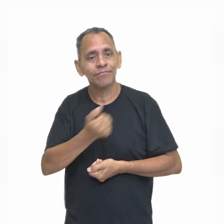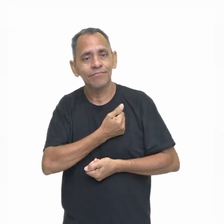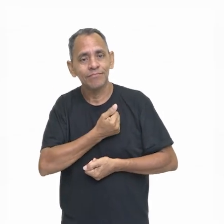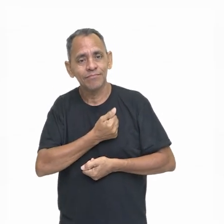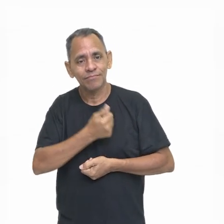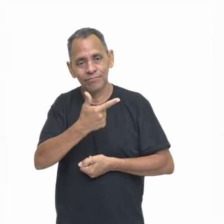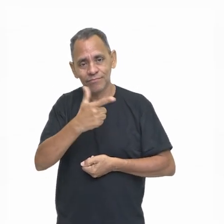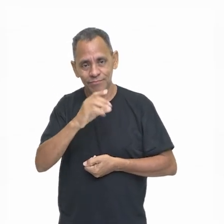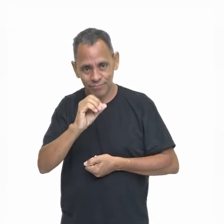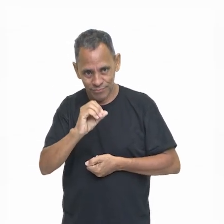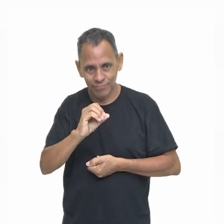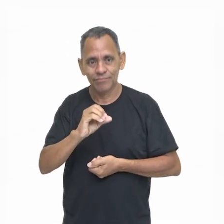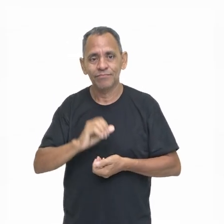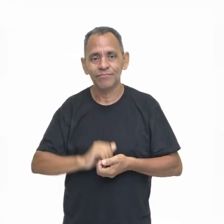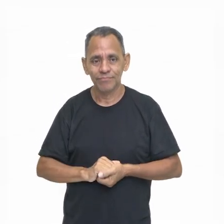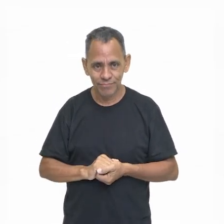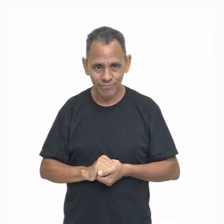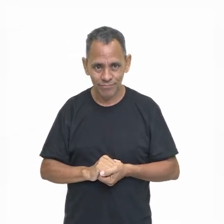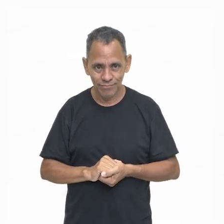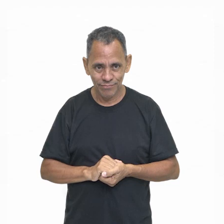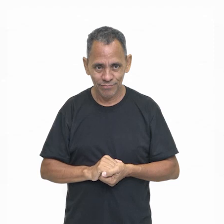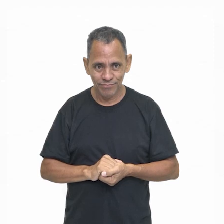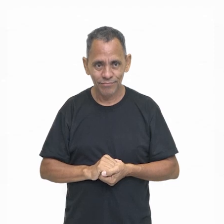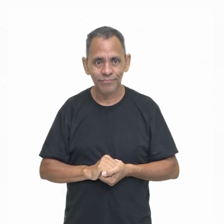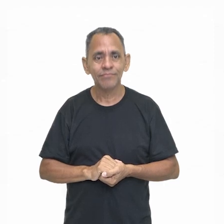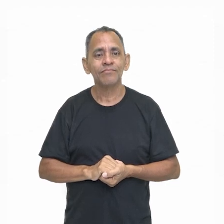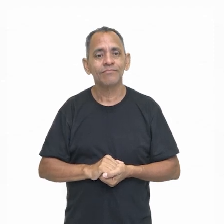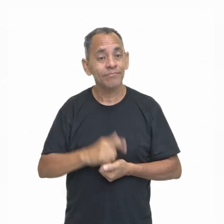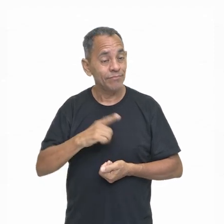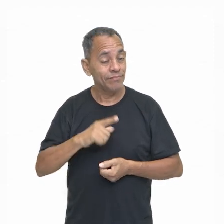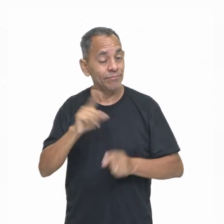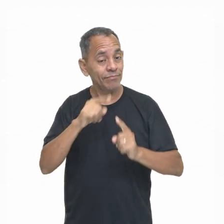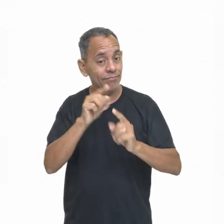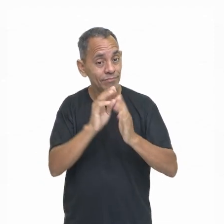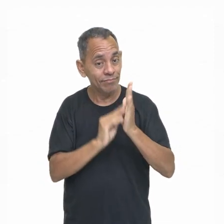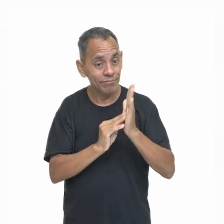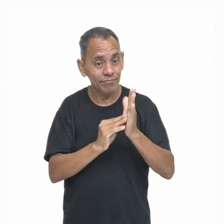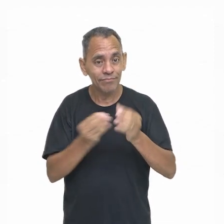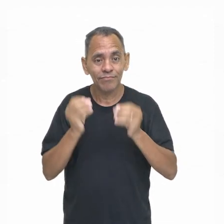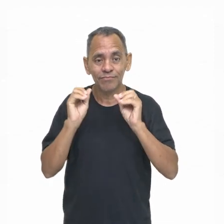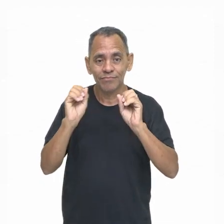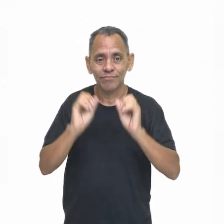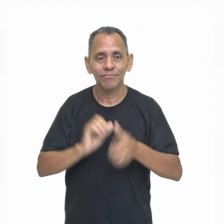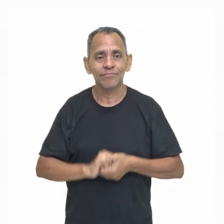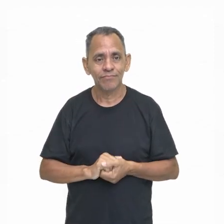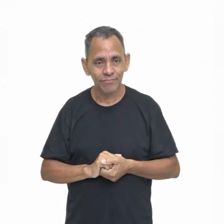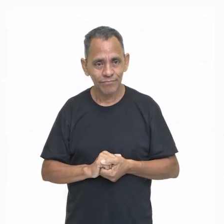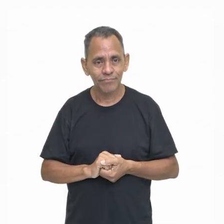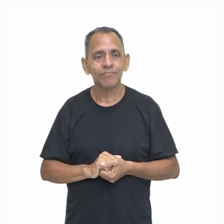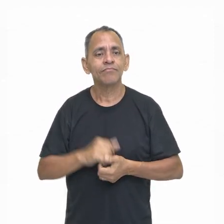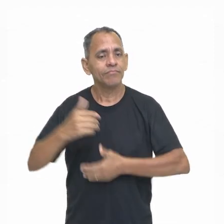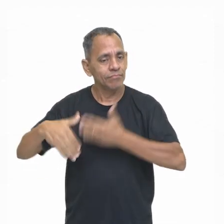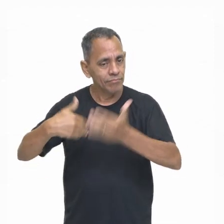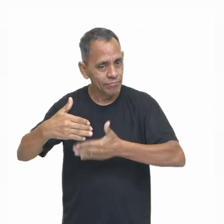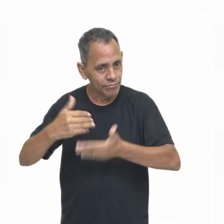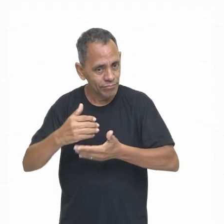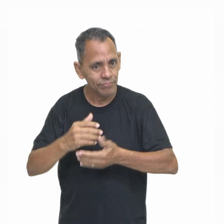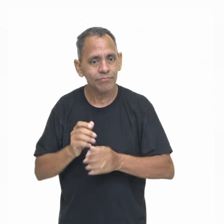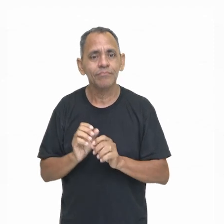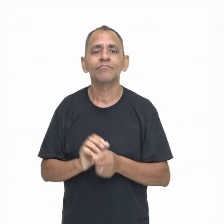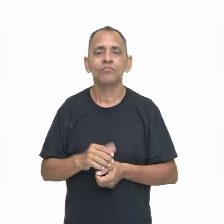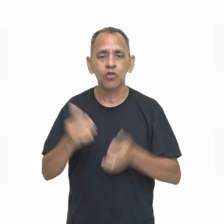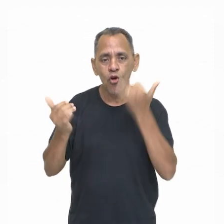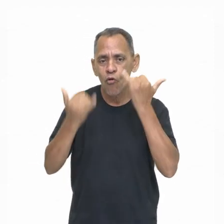nosso objeto de conhecimento. Nossa aula de número 20 tem como objeto de conhecimento processo de formação,